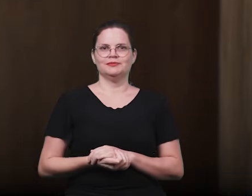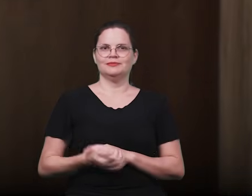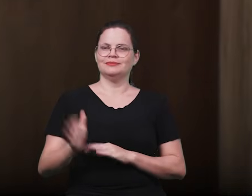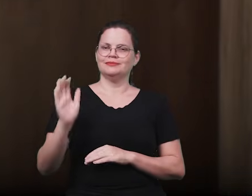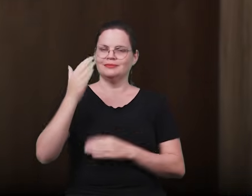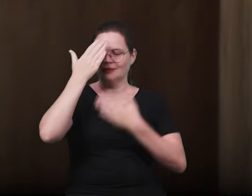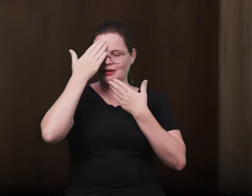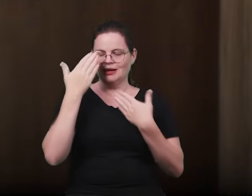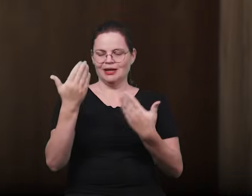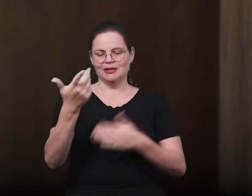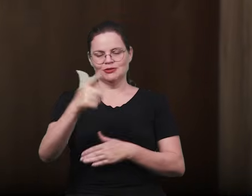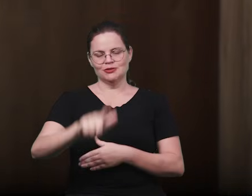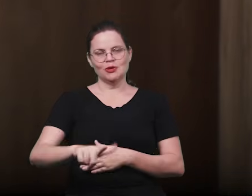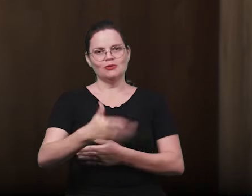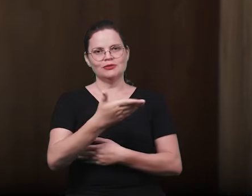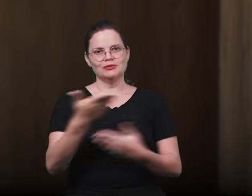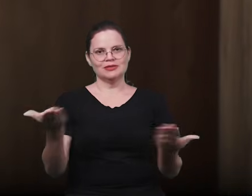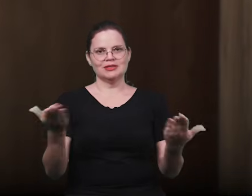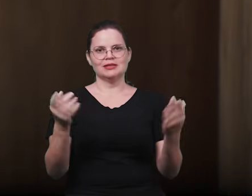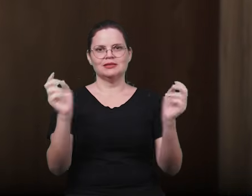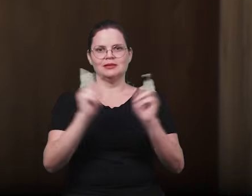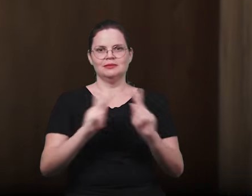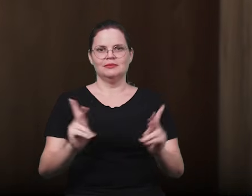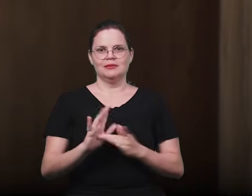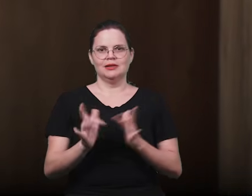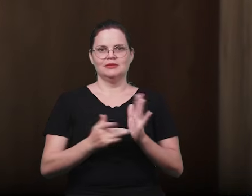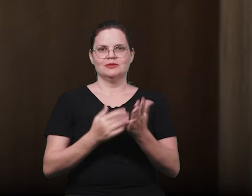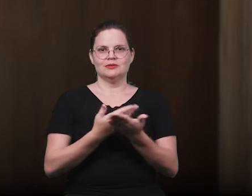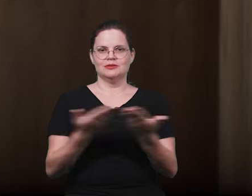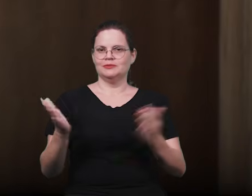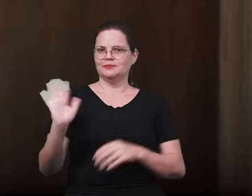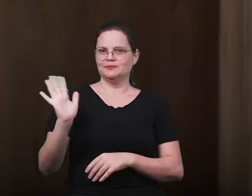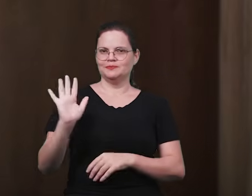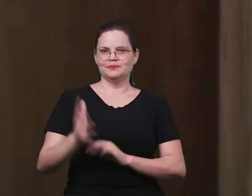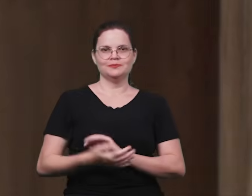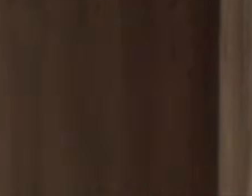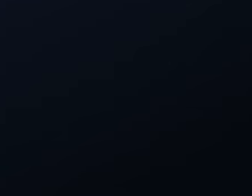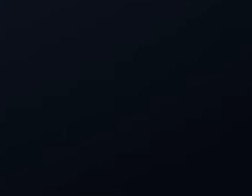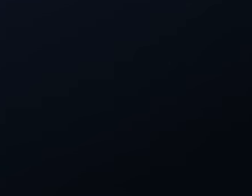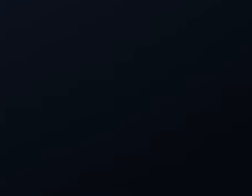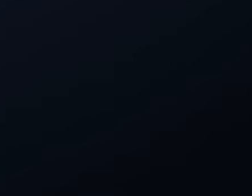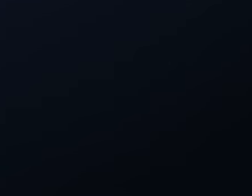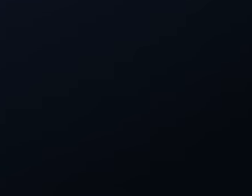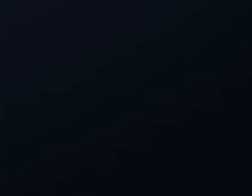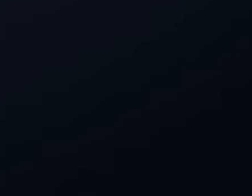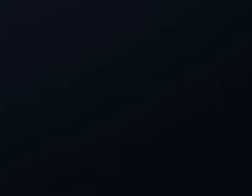Agradecemos mais uma vez a presença dos irmãos. Até o próximo episódio. A paz do Senhor Jesus.